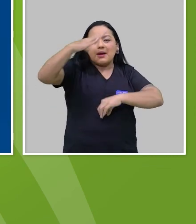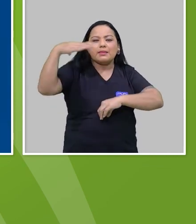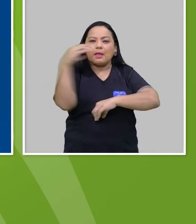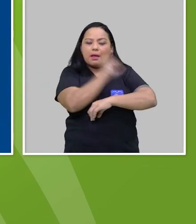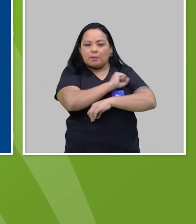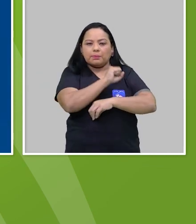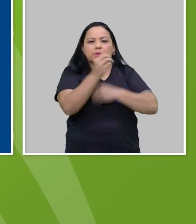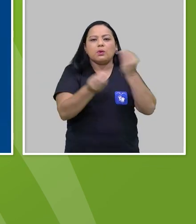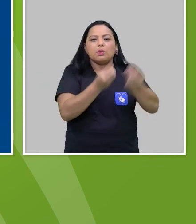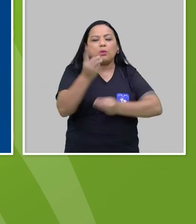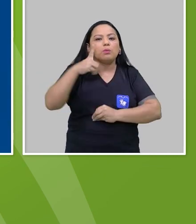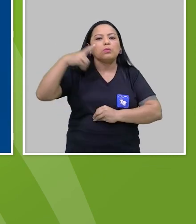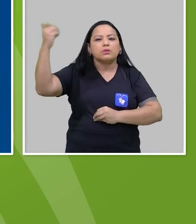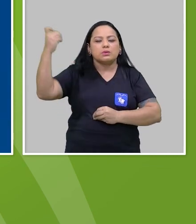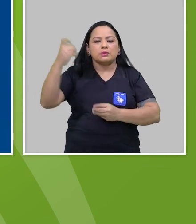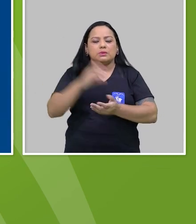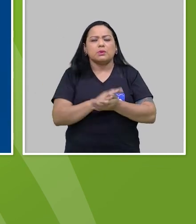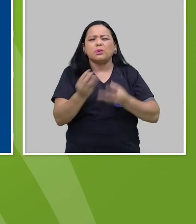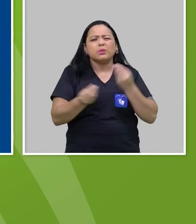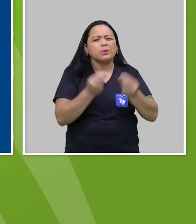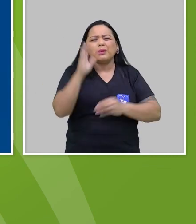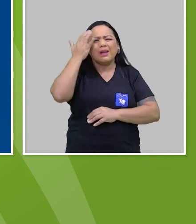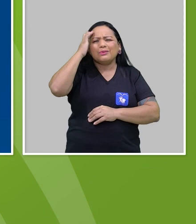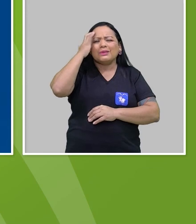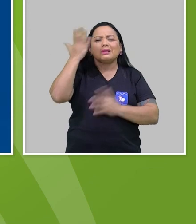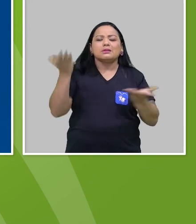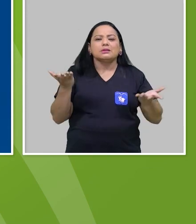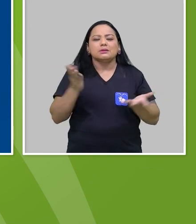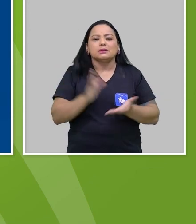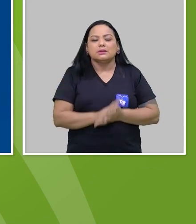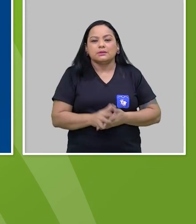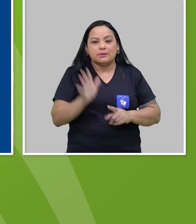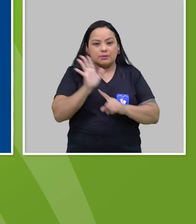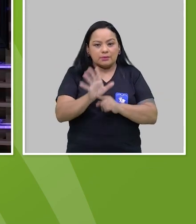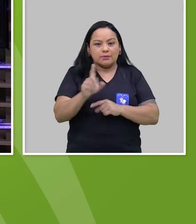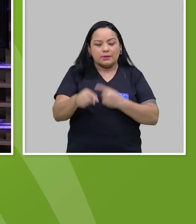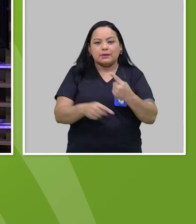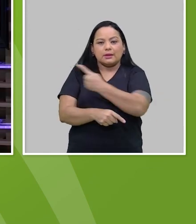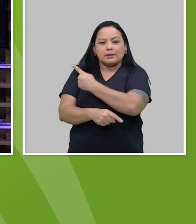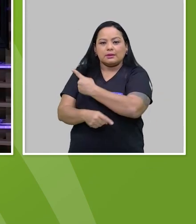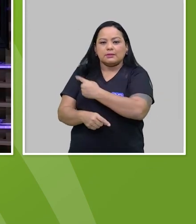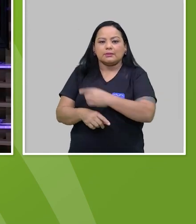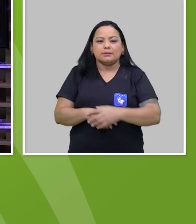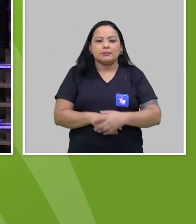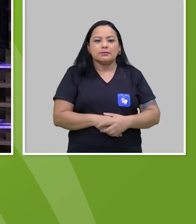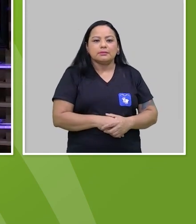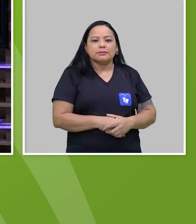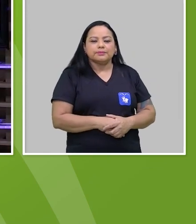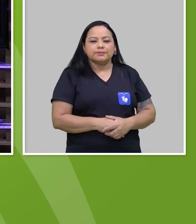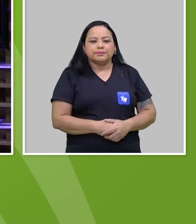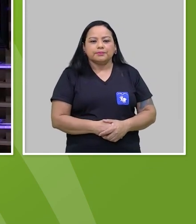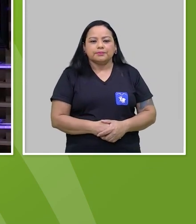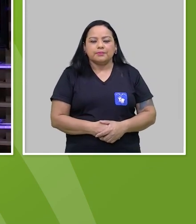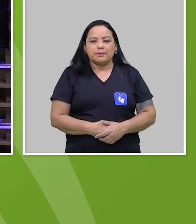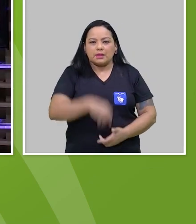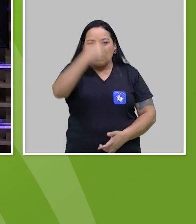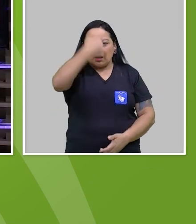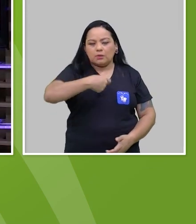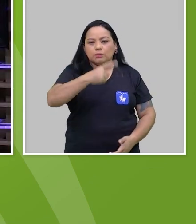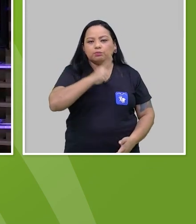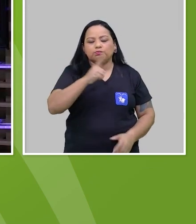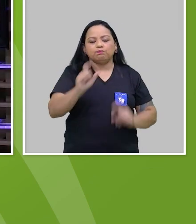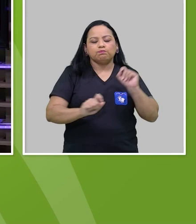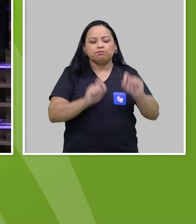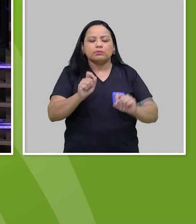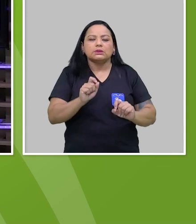rápido é o som. Como assim, gente? Olha só. Olha aqui nos meus olhos verdes. Eu tenho o seguinte.